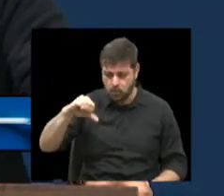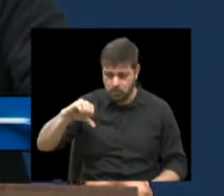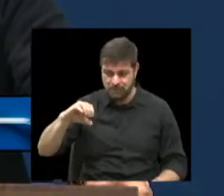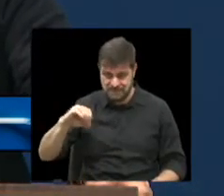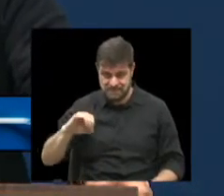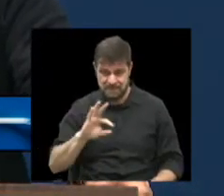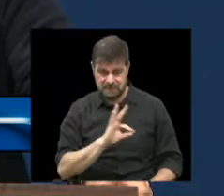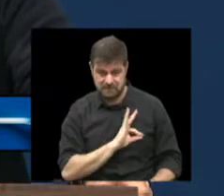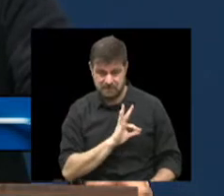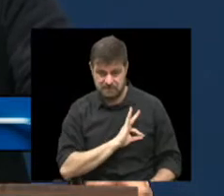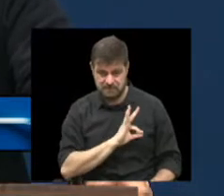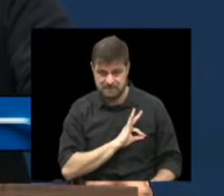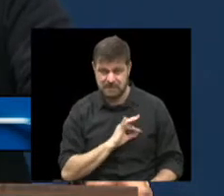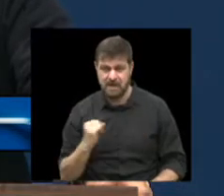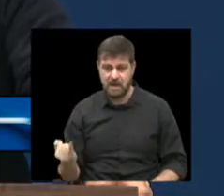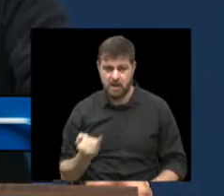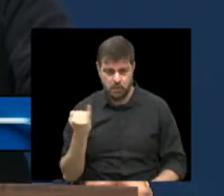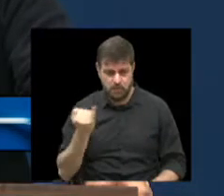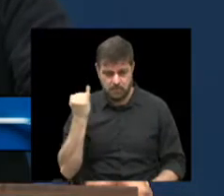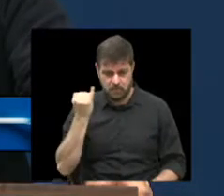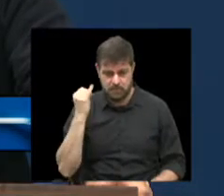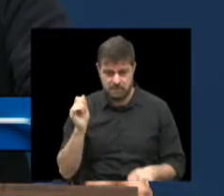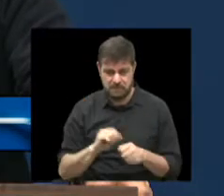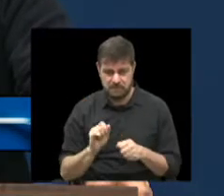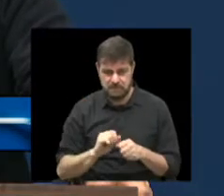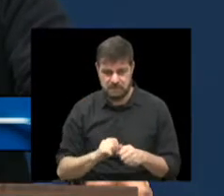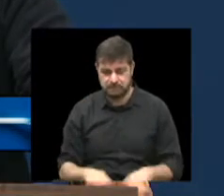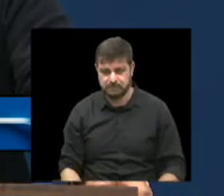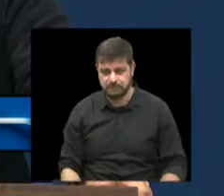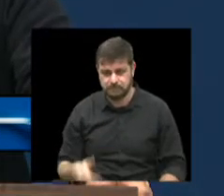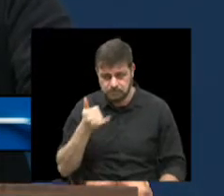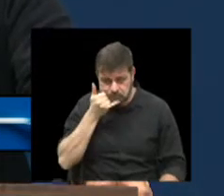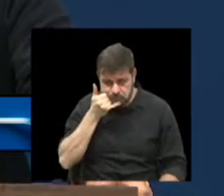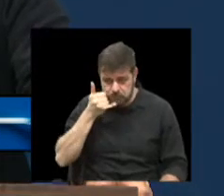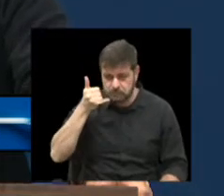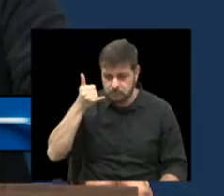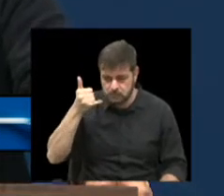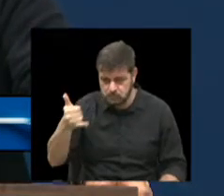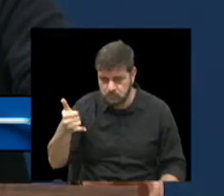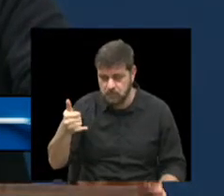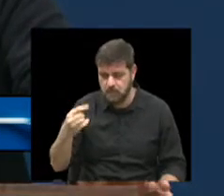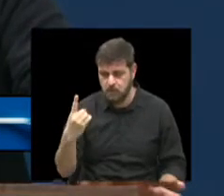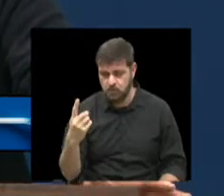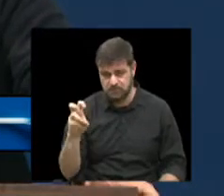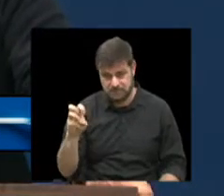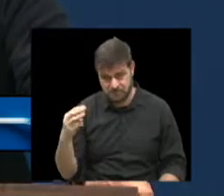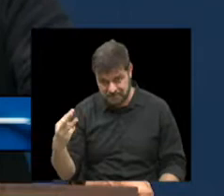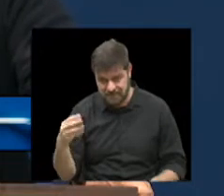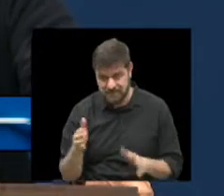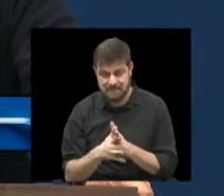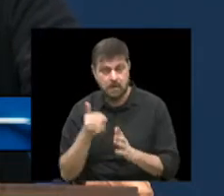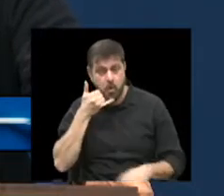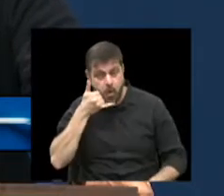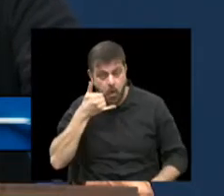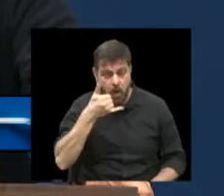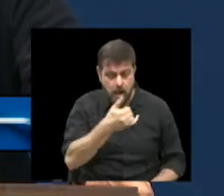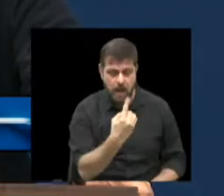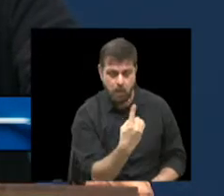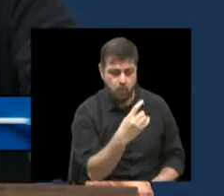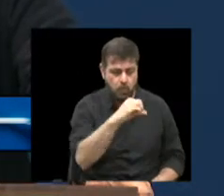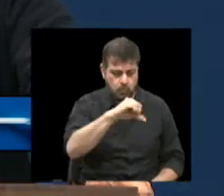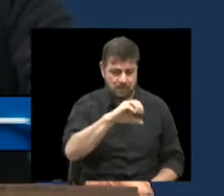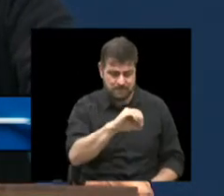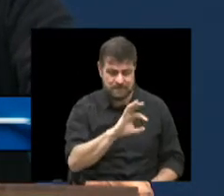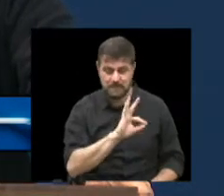né? Na verdade, o importante seria fazer a ligação para as duas instituições. E foi